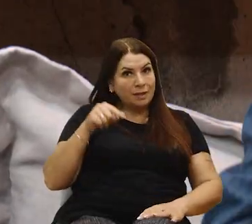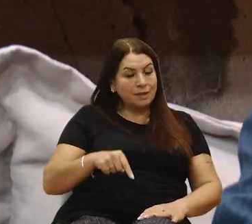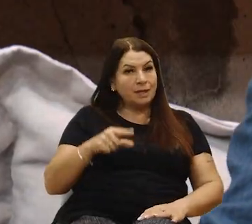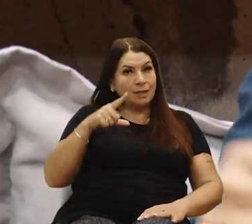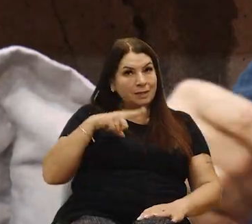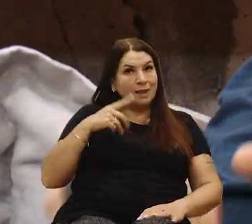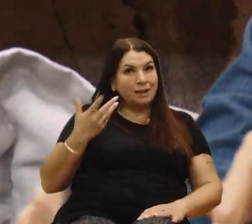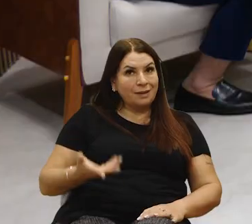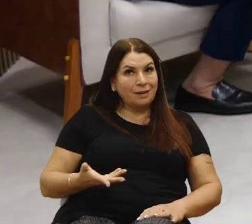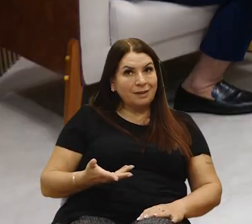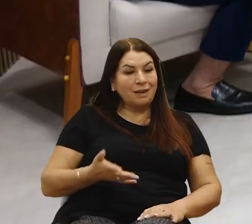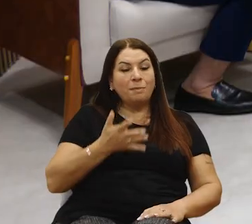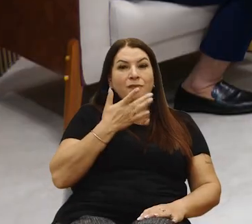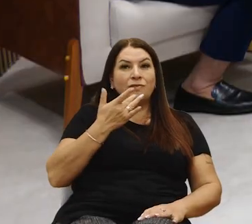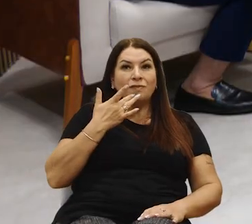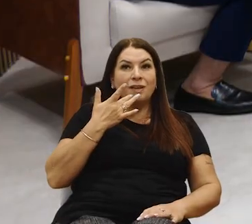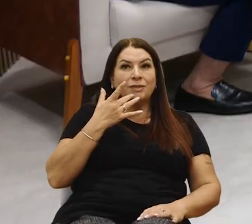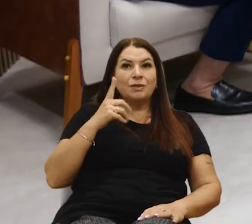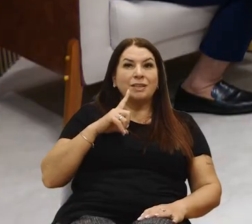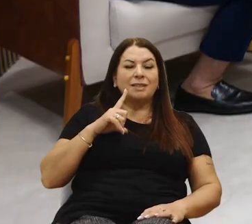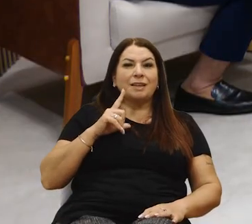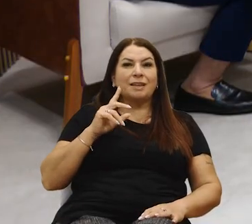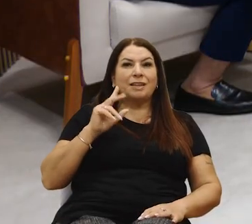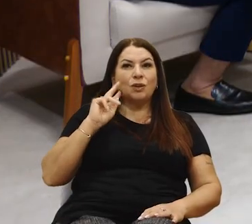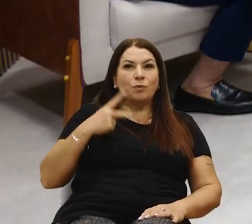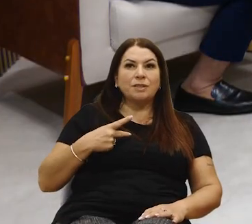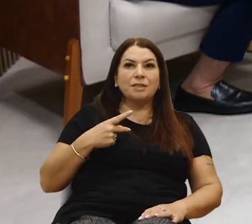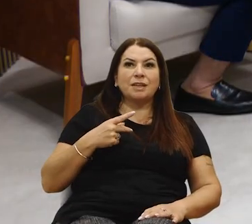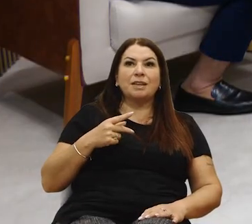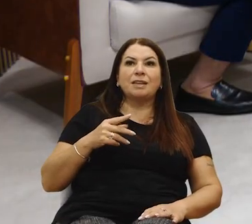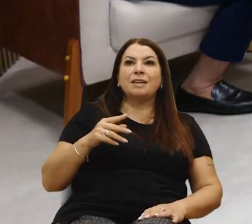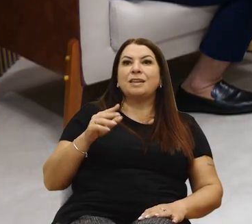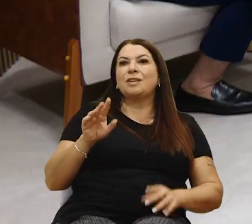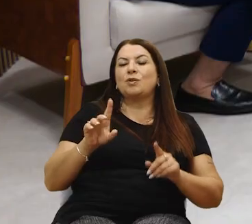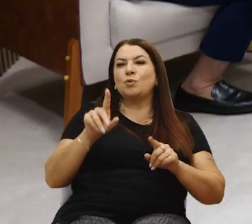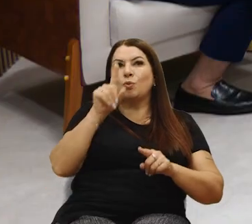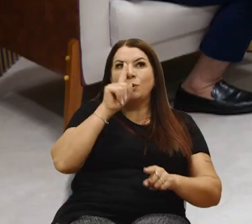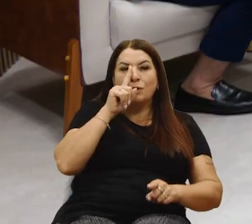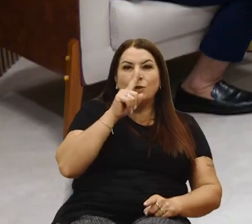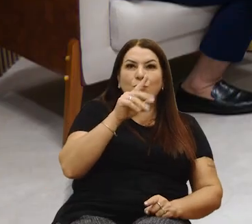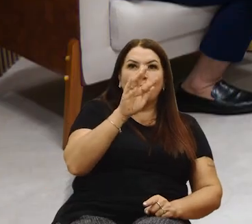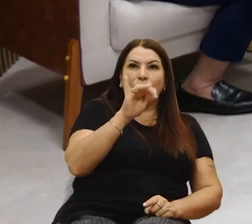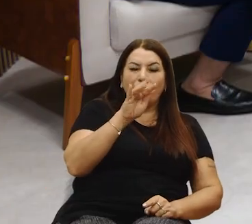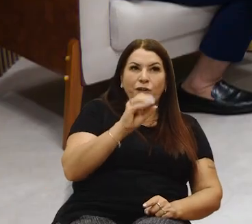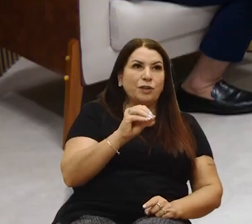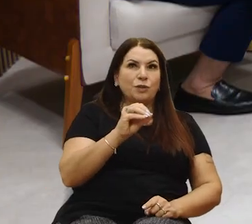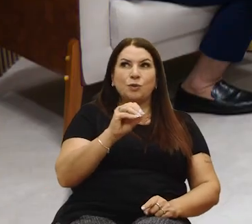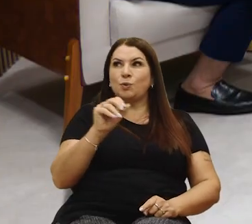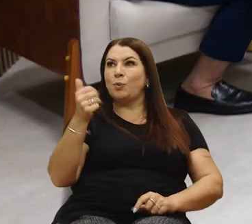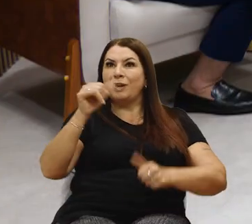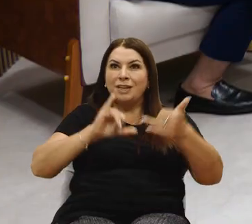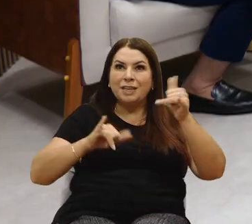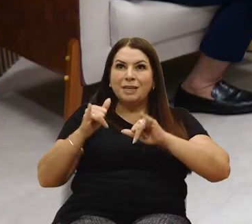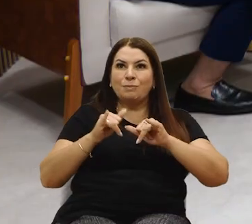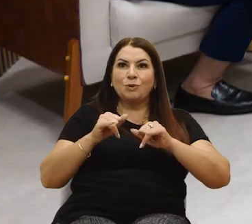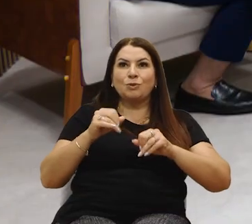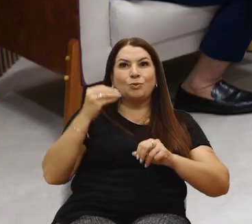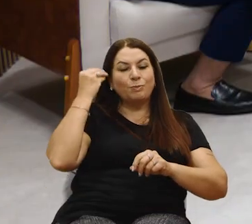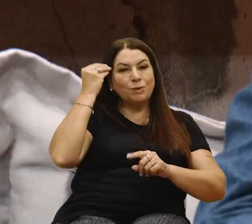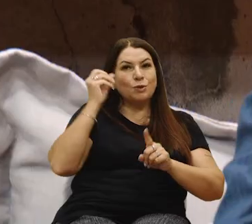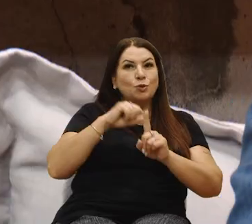tem assédio. É mais fácil reconhecer que tem um risco físico, um risco químico, um risco de acidente do que um risco